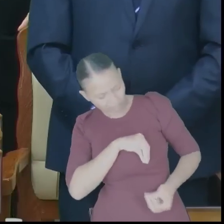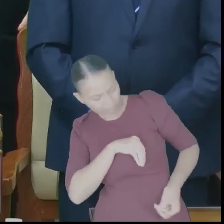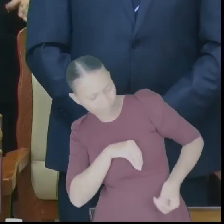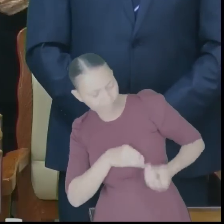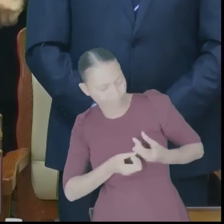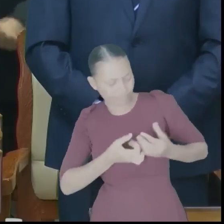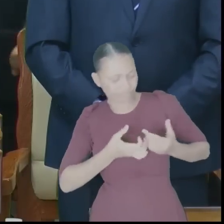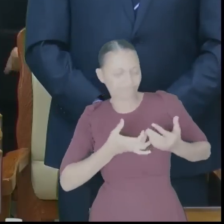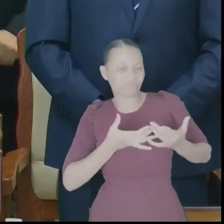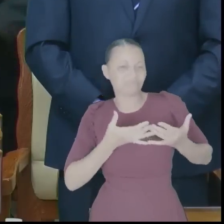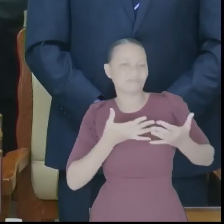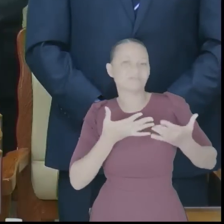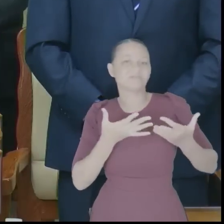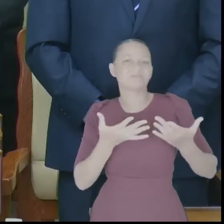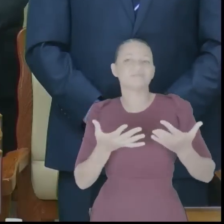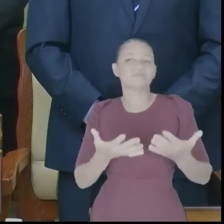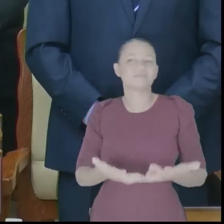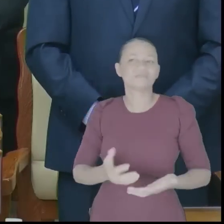Eu não sei se...